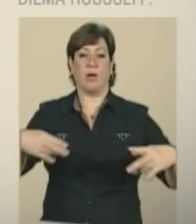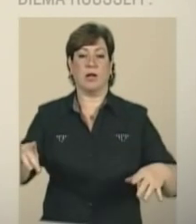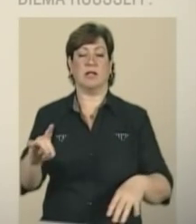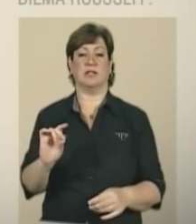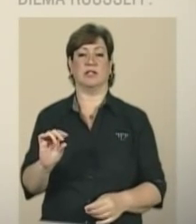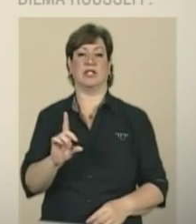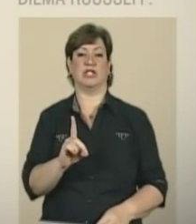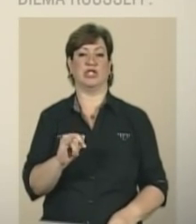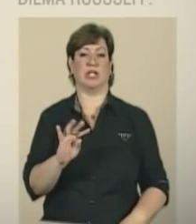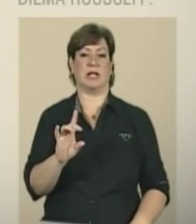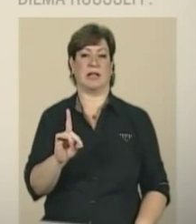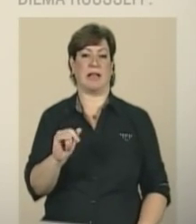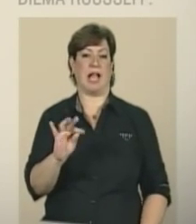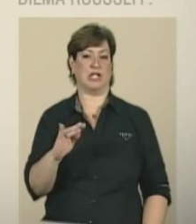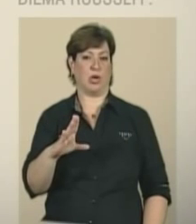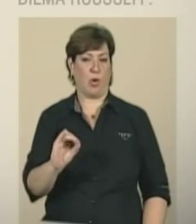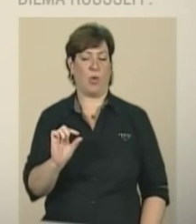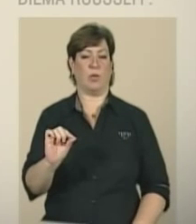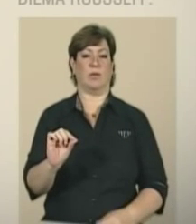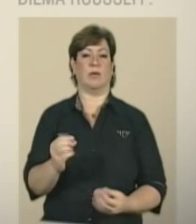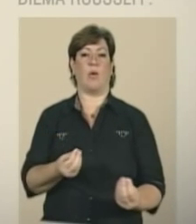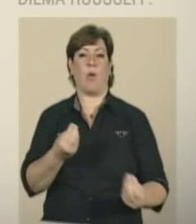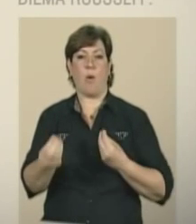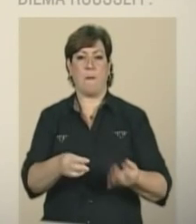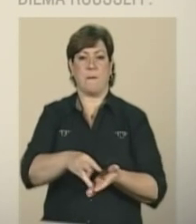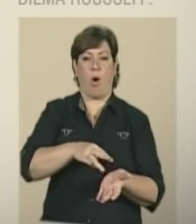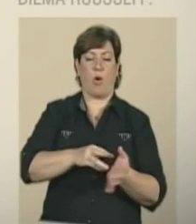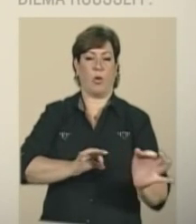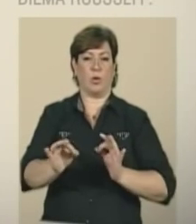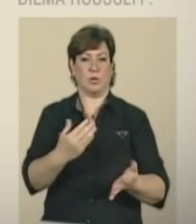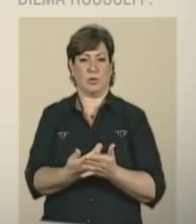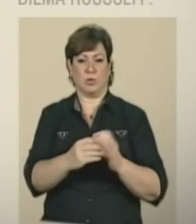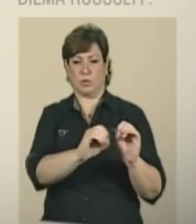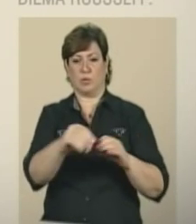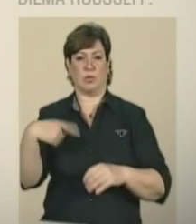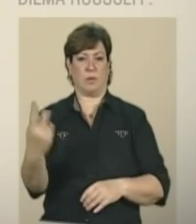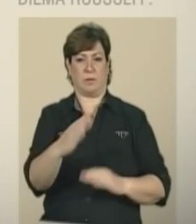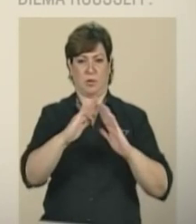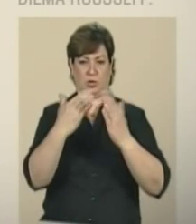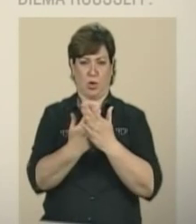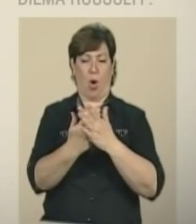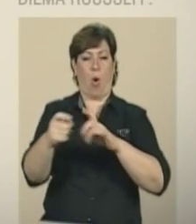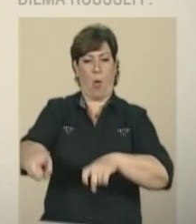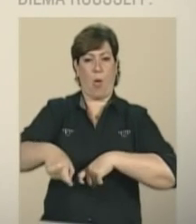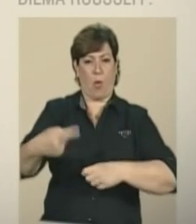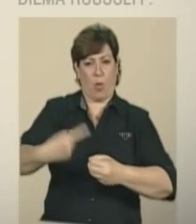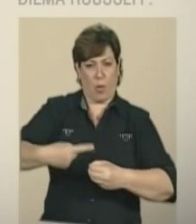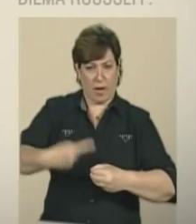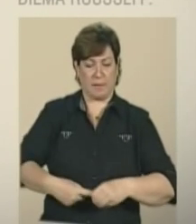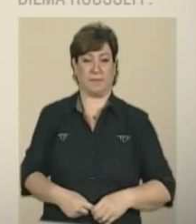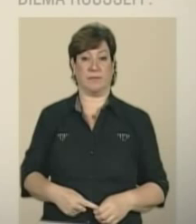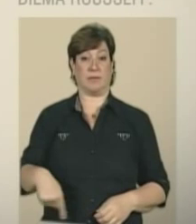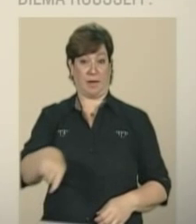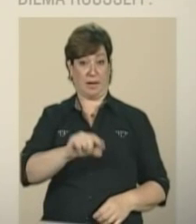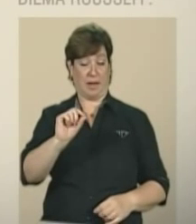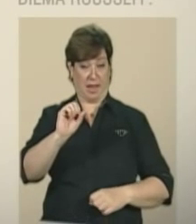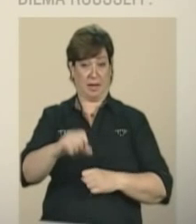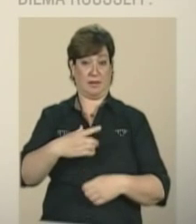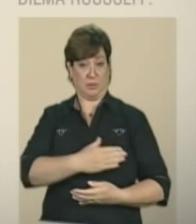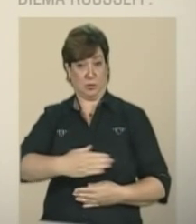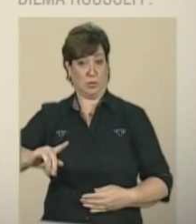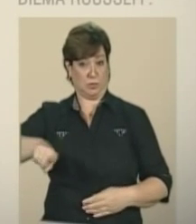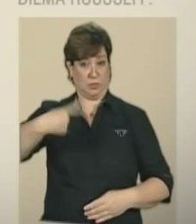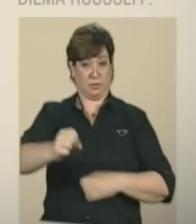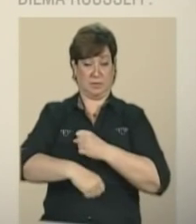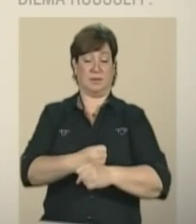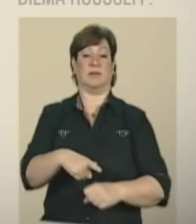com conteúdo diferenciado para as escolas rurais a partir do ano que vem os temas dos livros didáticos dessas